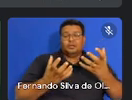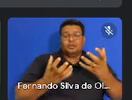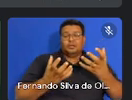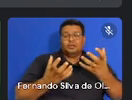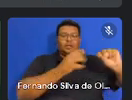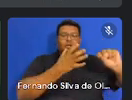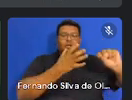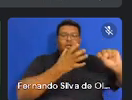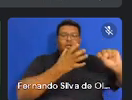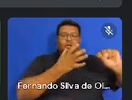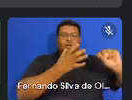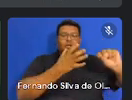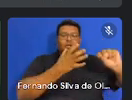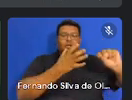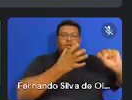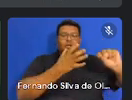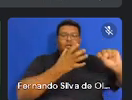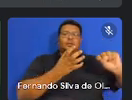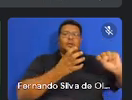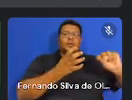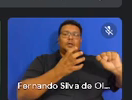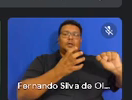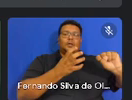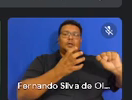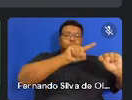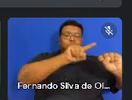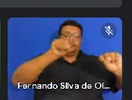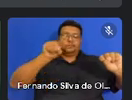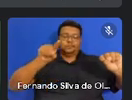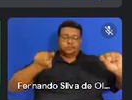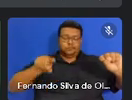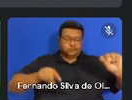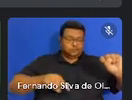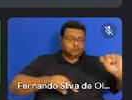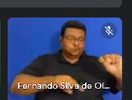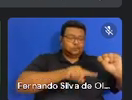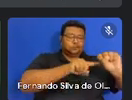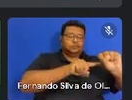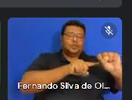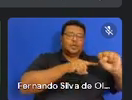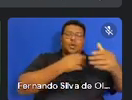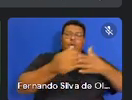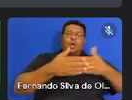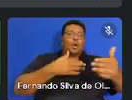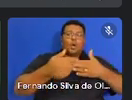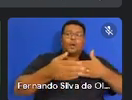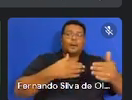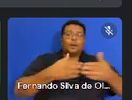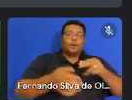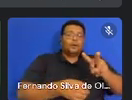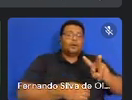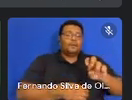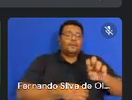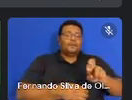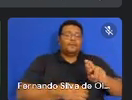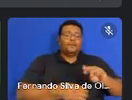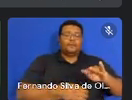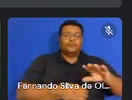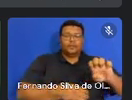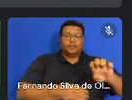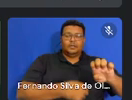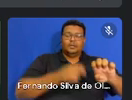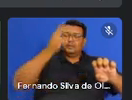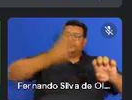no sentido do outro octógono, para qualquer vértice eu sempre vou ter 884.